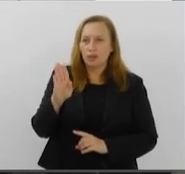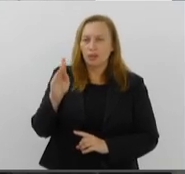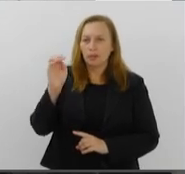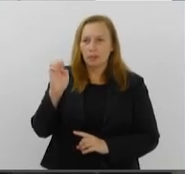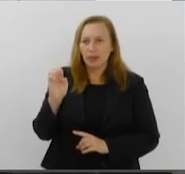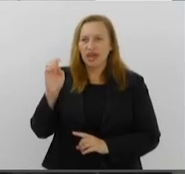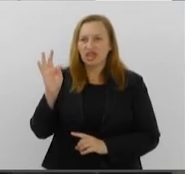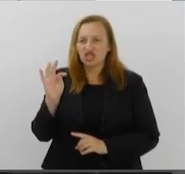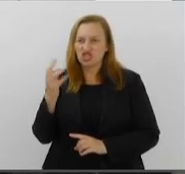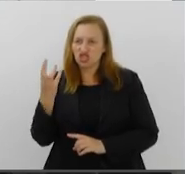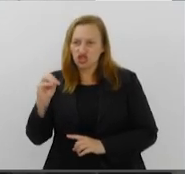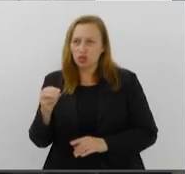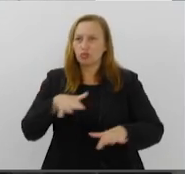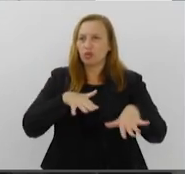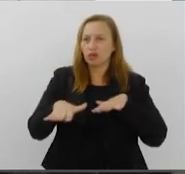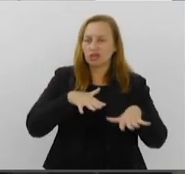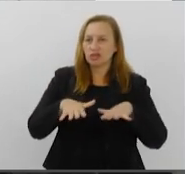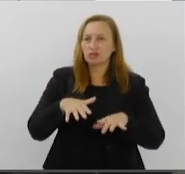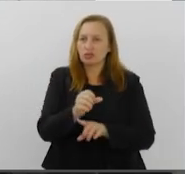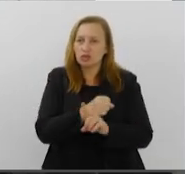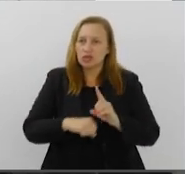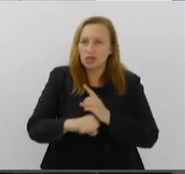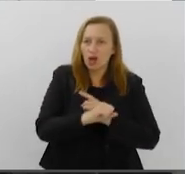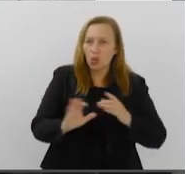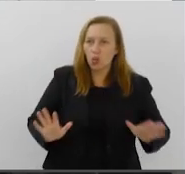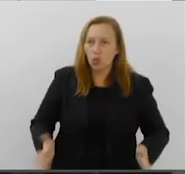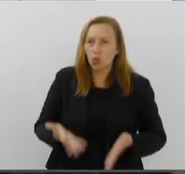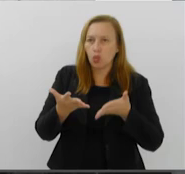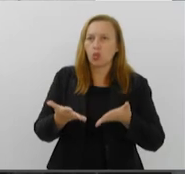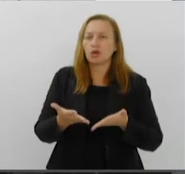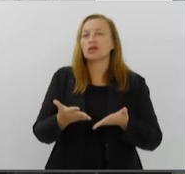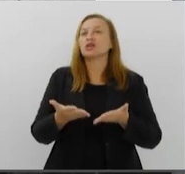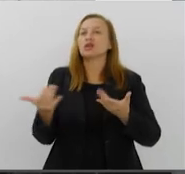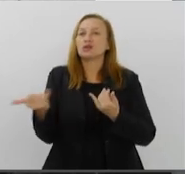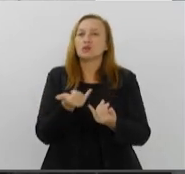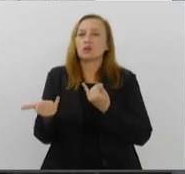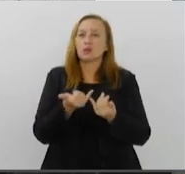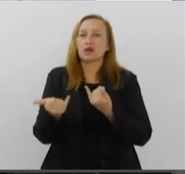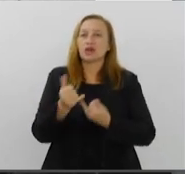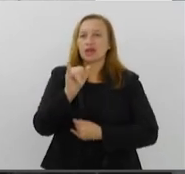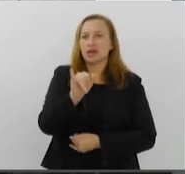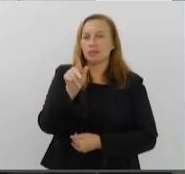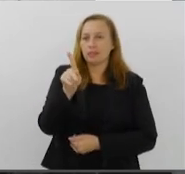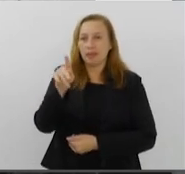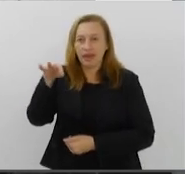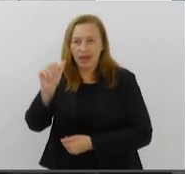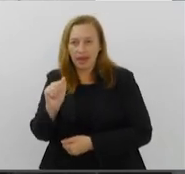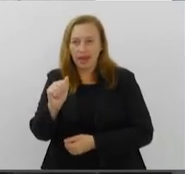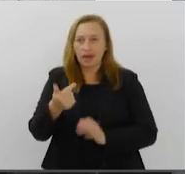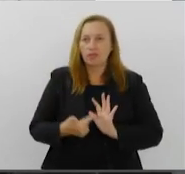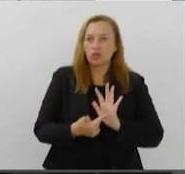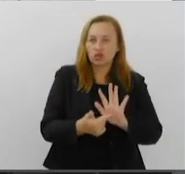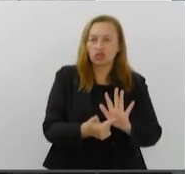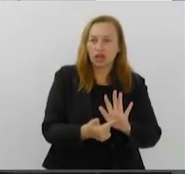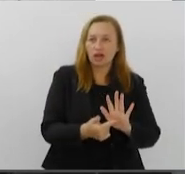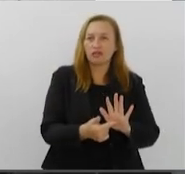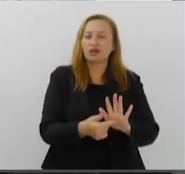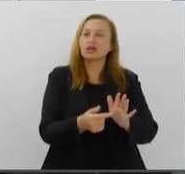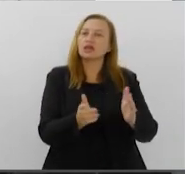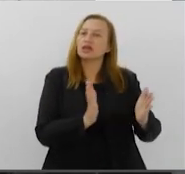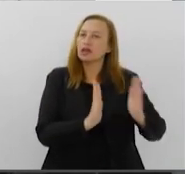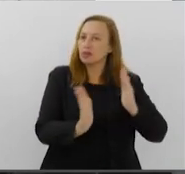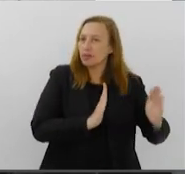uma forte mobilização social a partir dos dados do IPEA, que denunciava que naquela época,